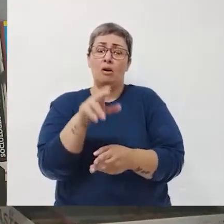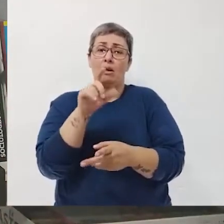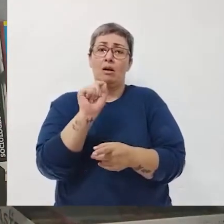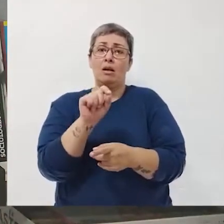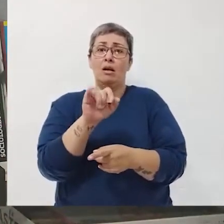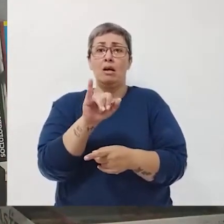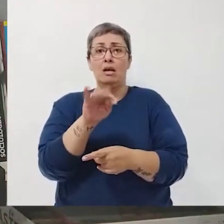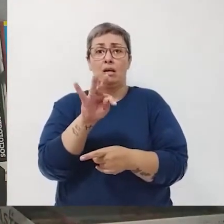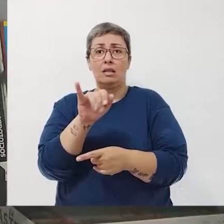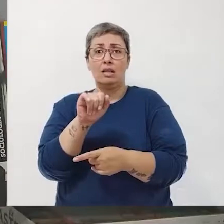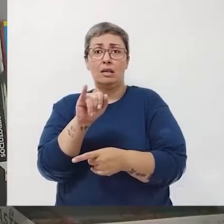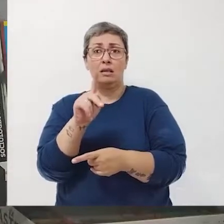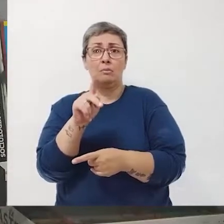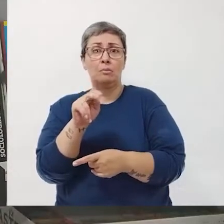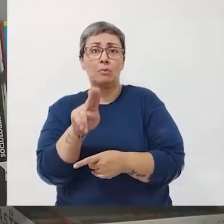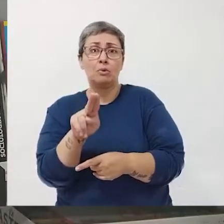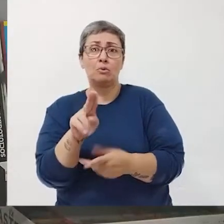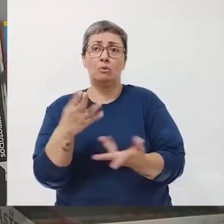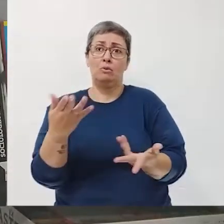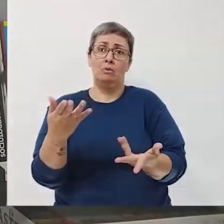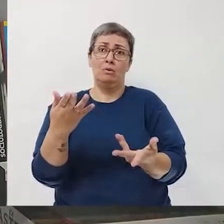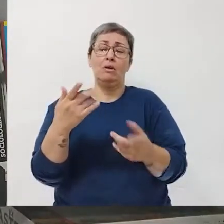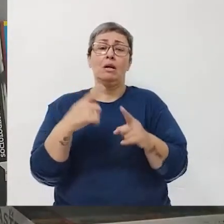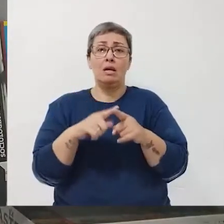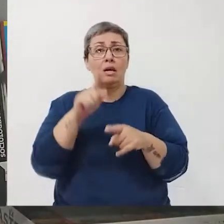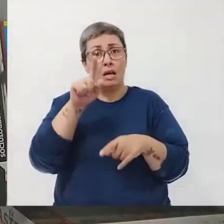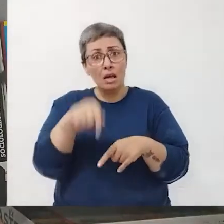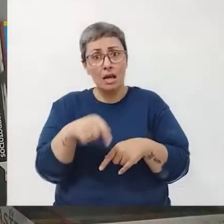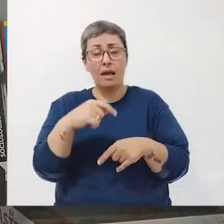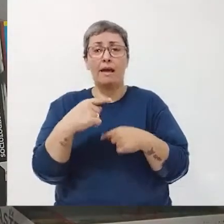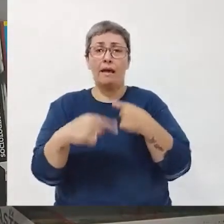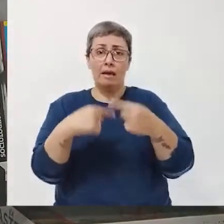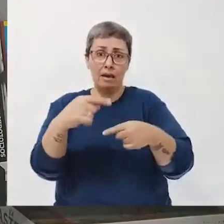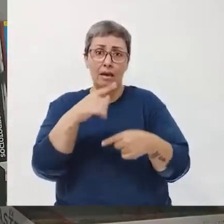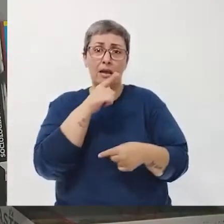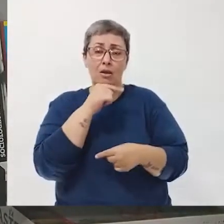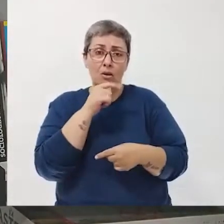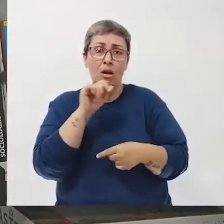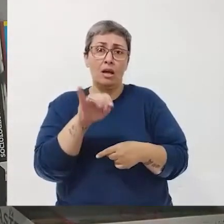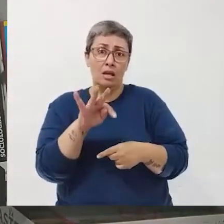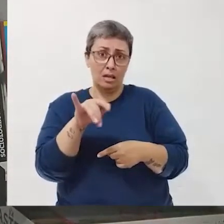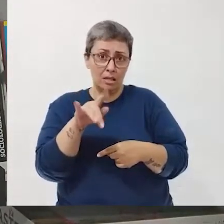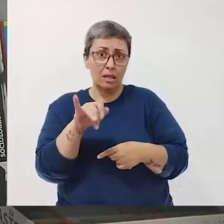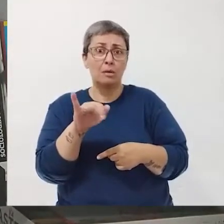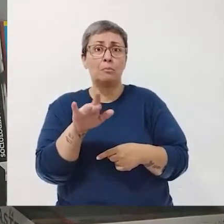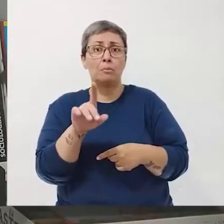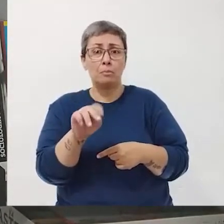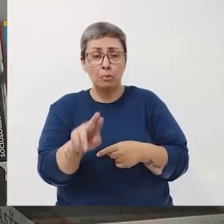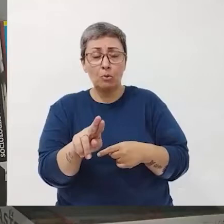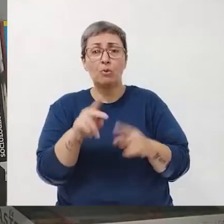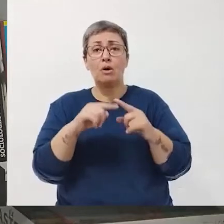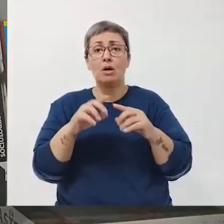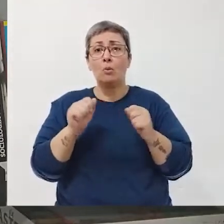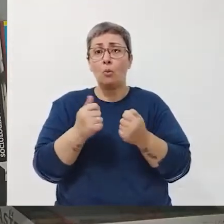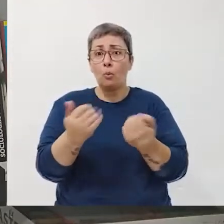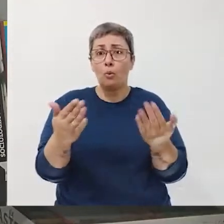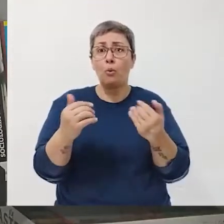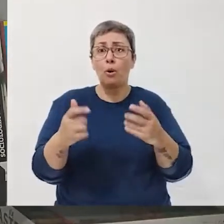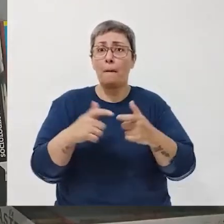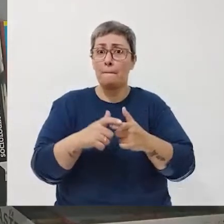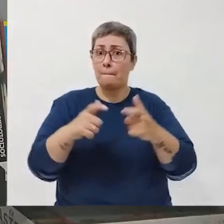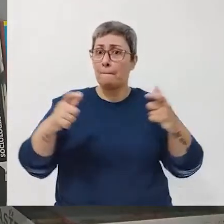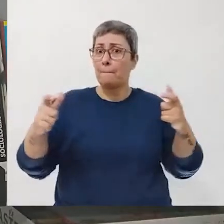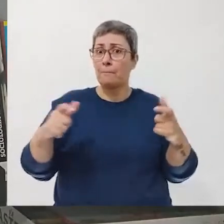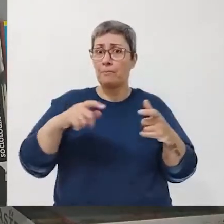usina de Itaipu, não é verdade? É a usina hidrelétrica, por exemplo, a de Itaipu, é a usina hidrelétrica que abastece grande